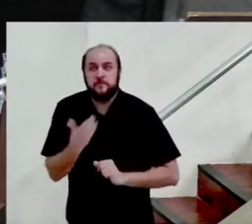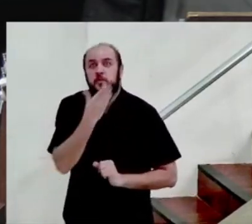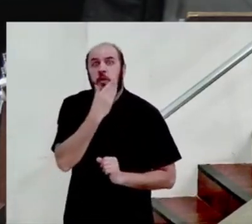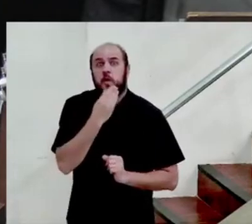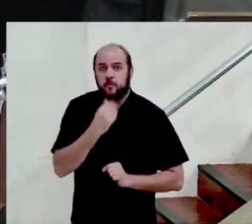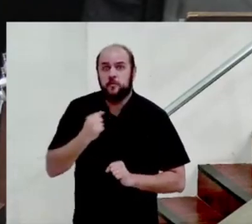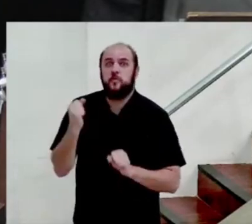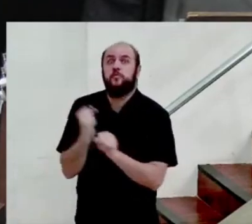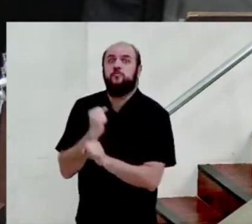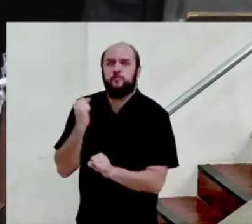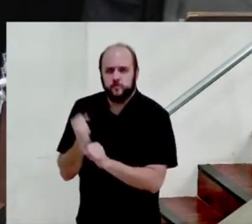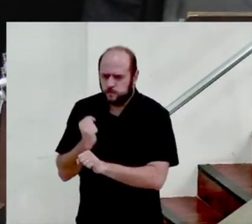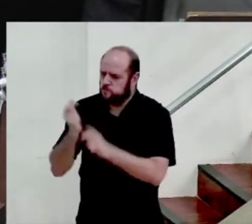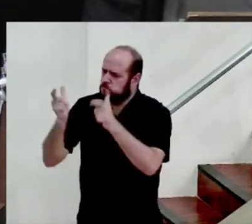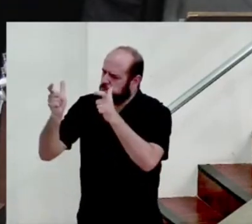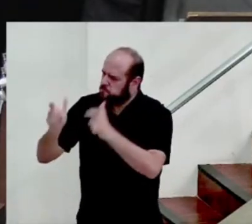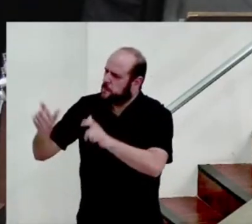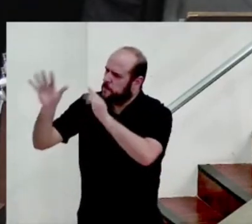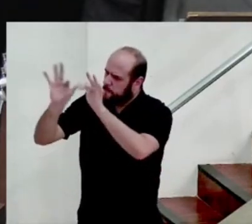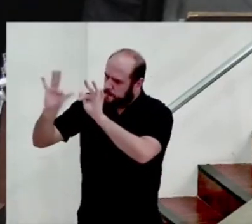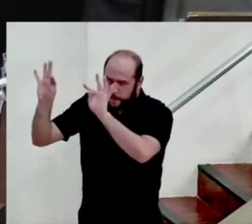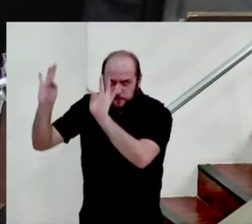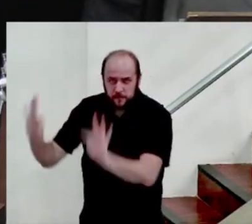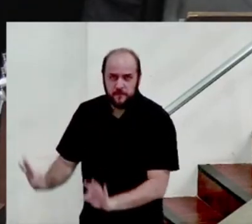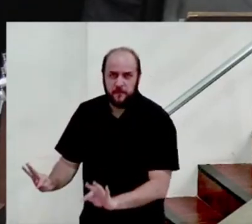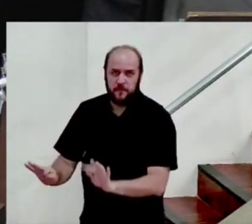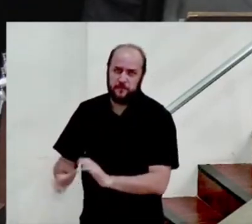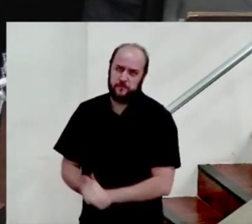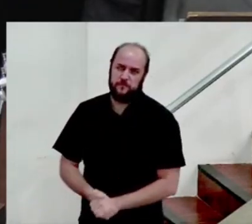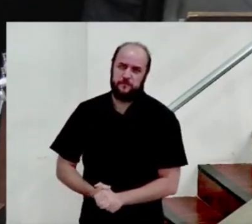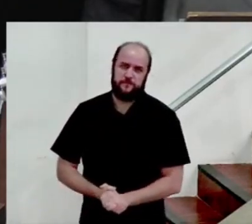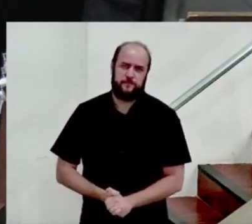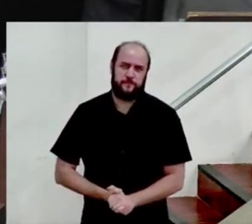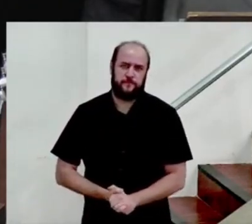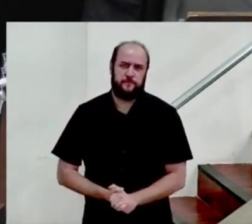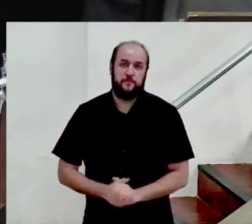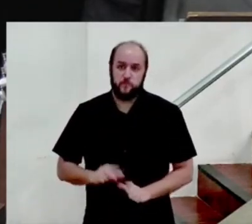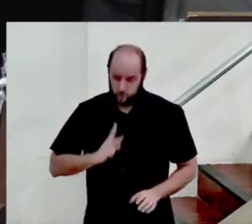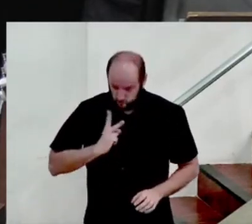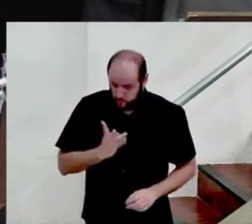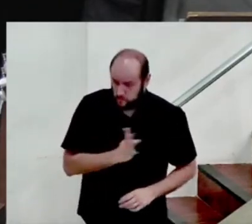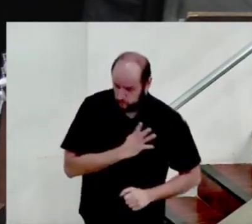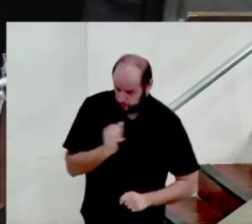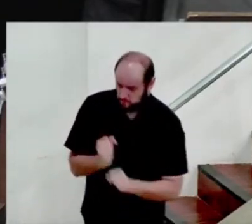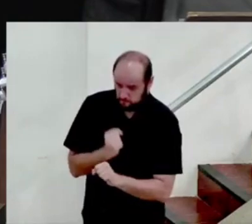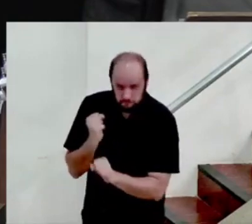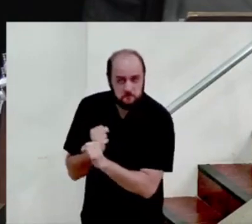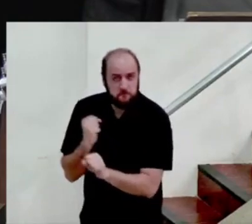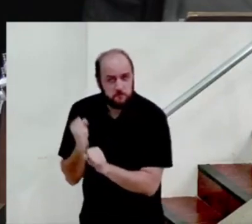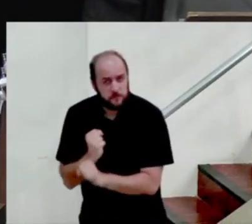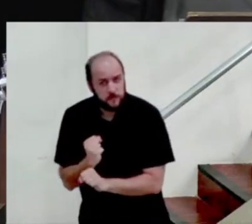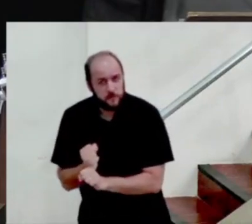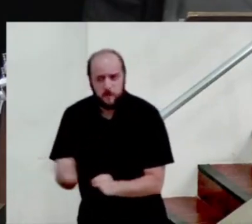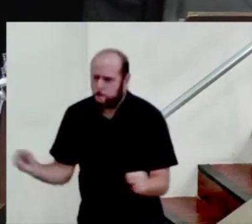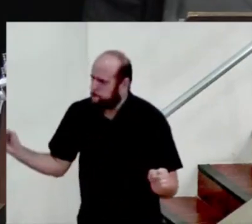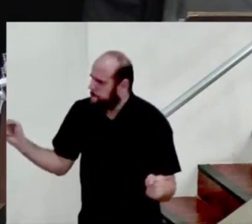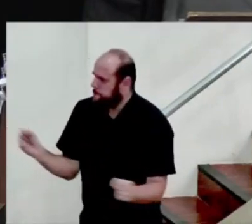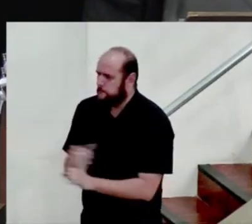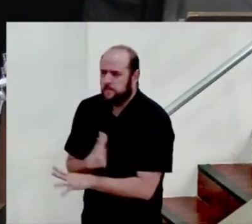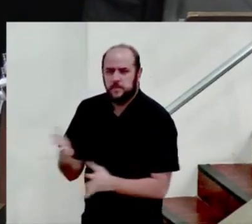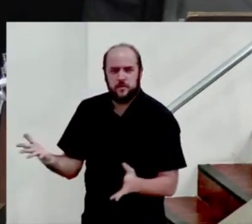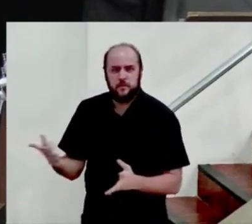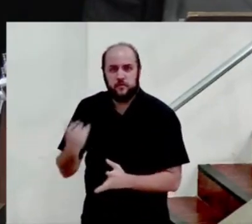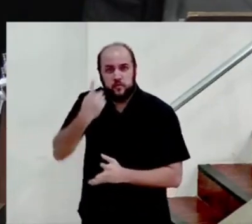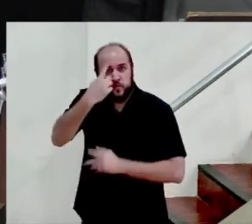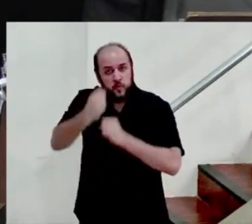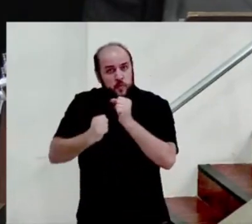construírem aquele tabernáculo. E o povo hebreu construiu. O tabernáculo ficou pronto cerca de 1